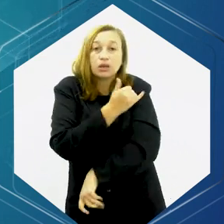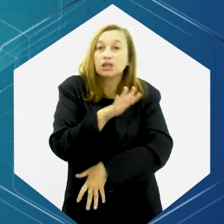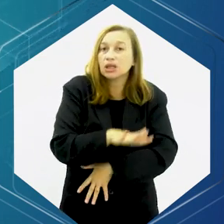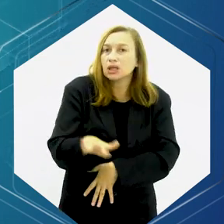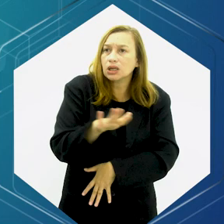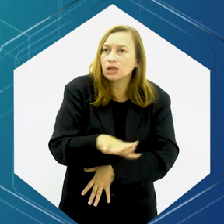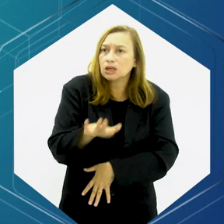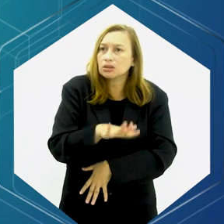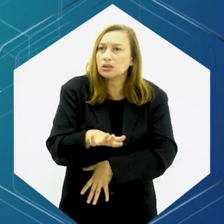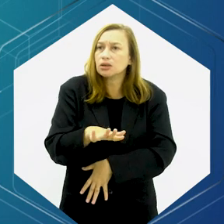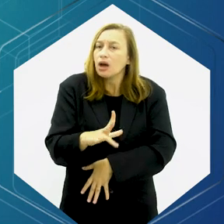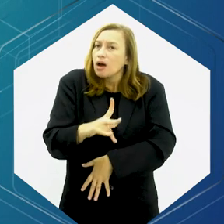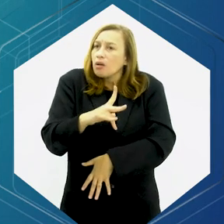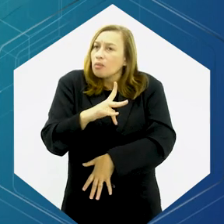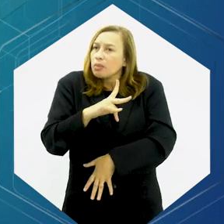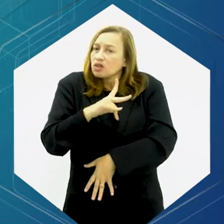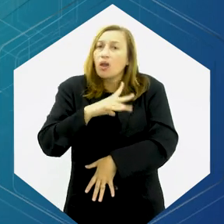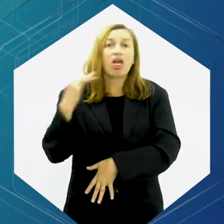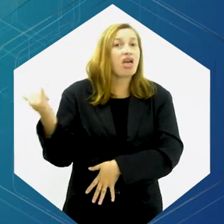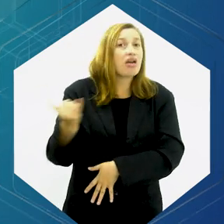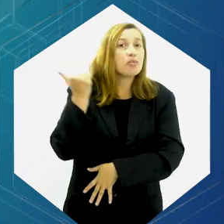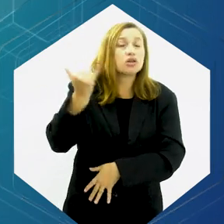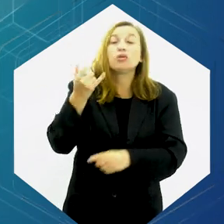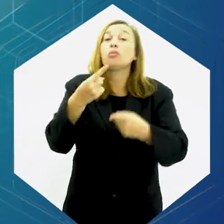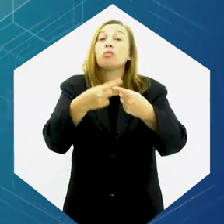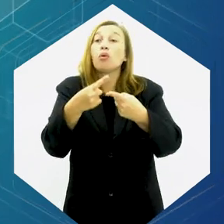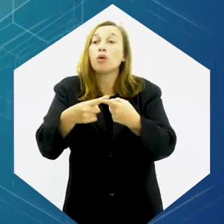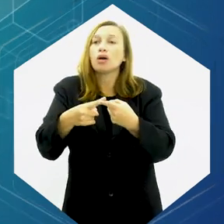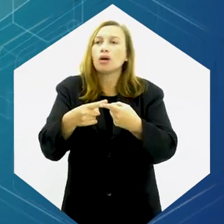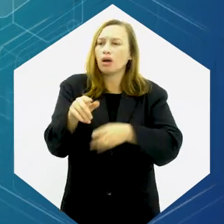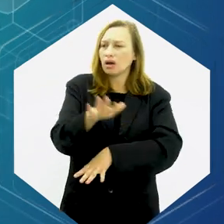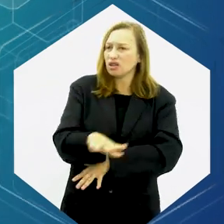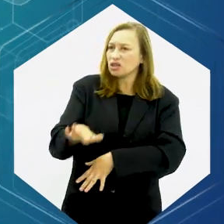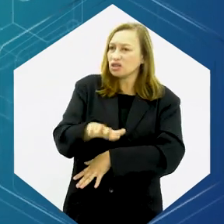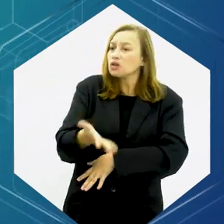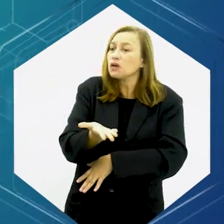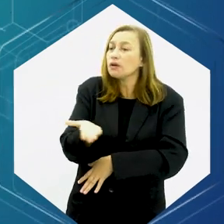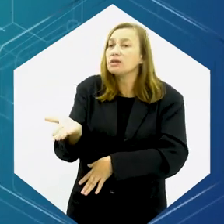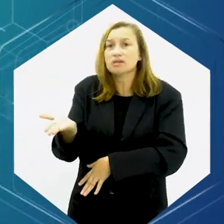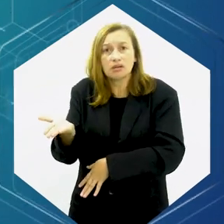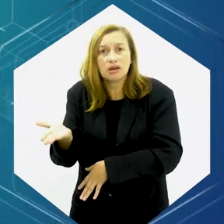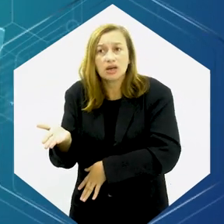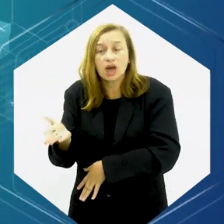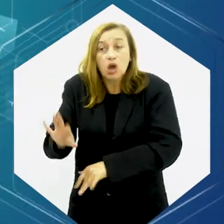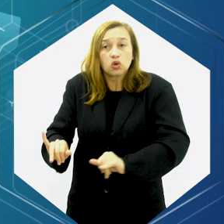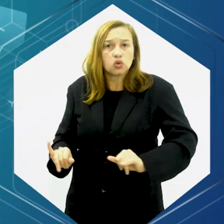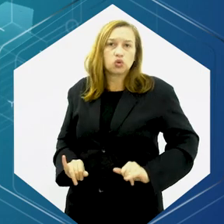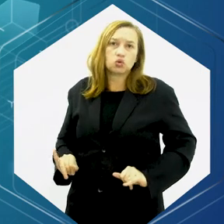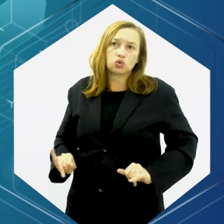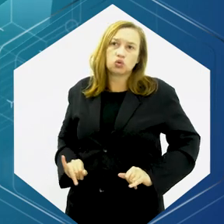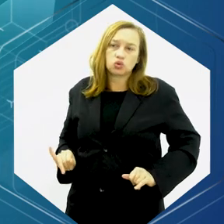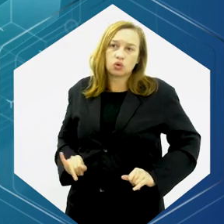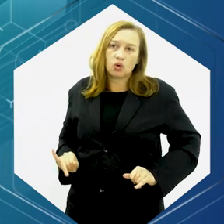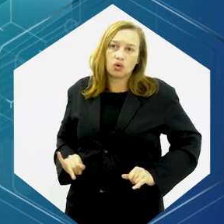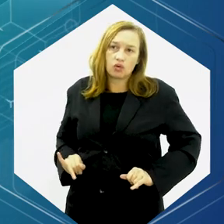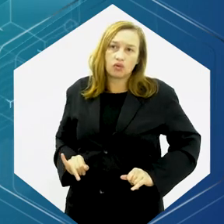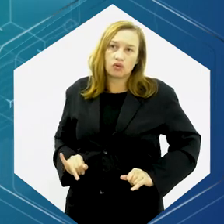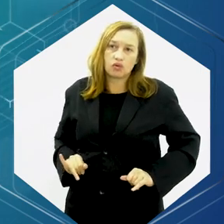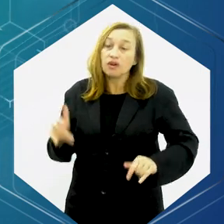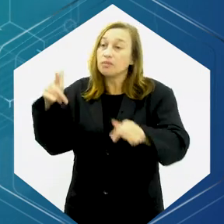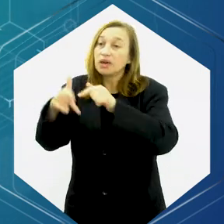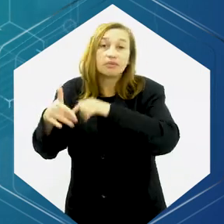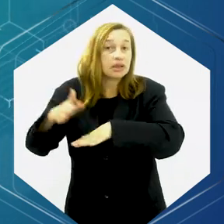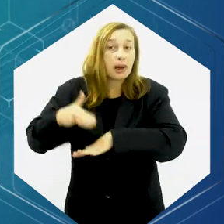né Eh e isso é particularmente importante porque essas crianças elas sofrem restrições